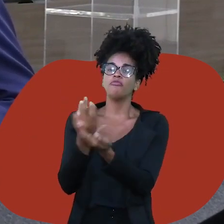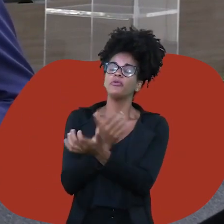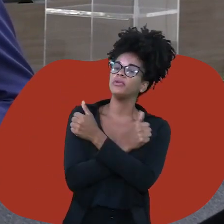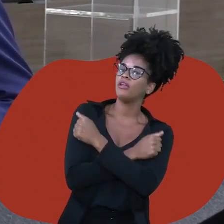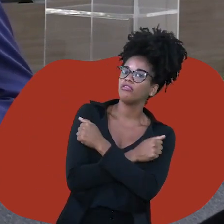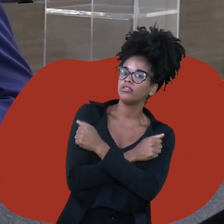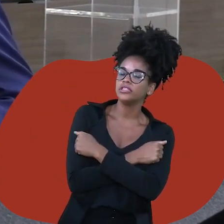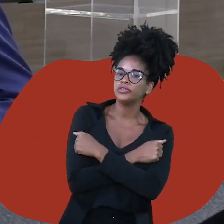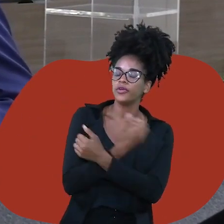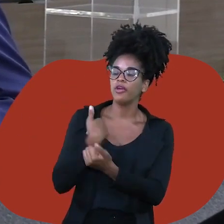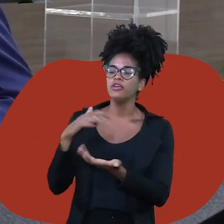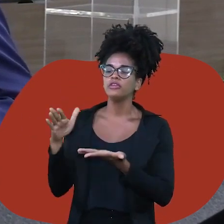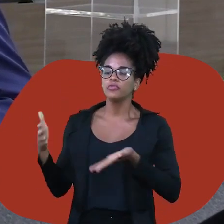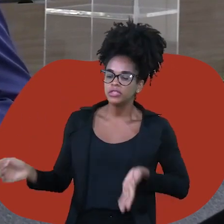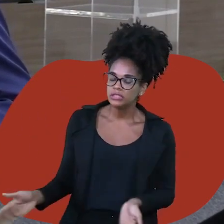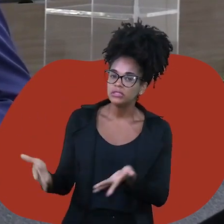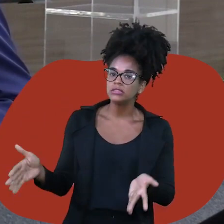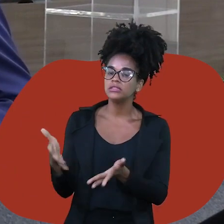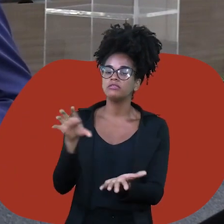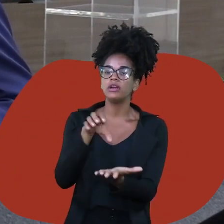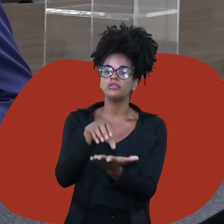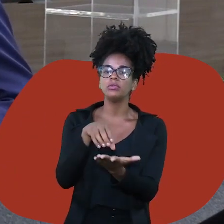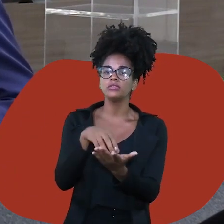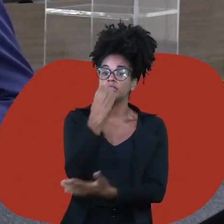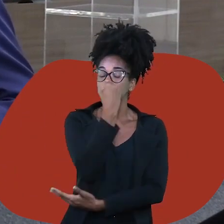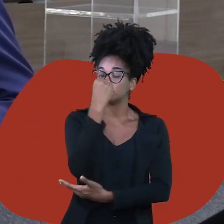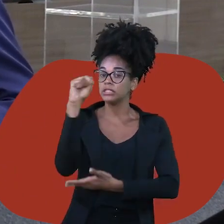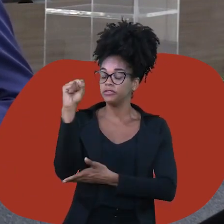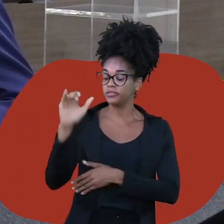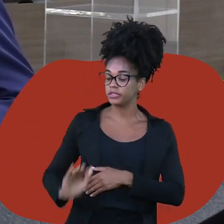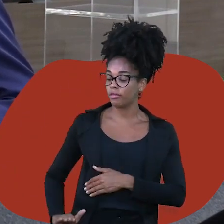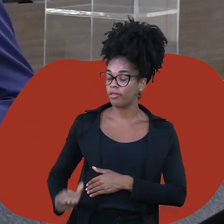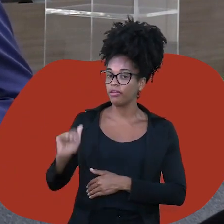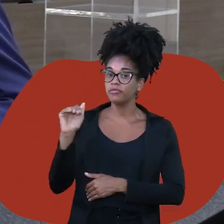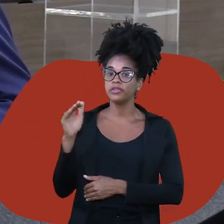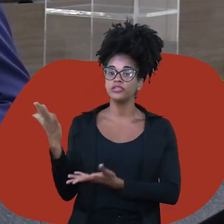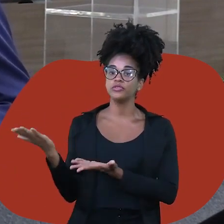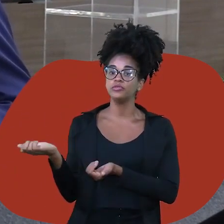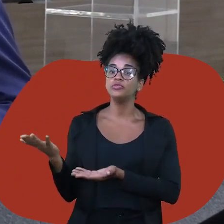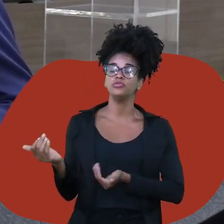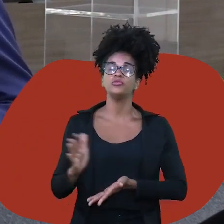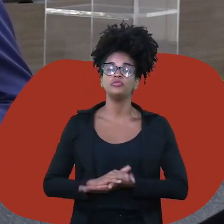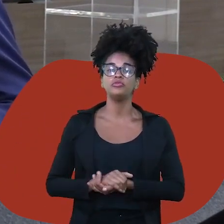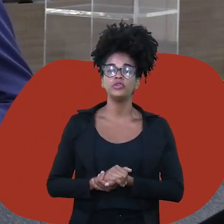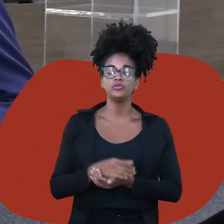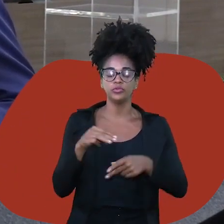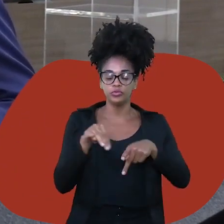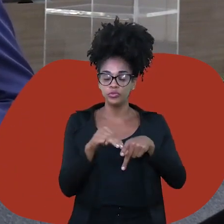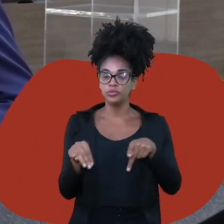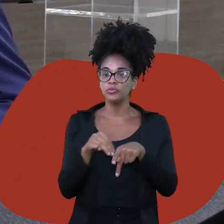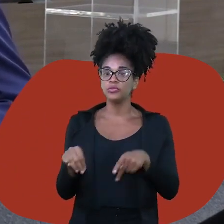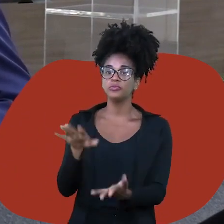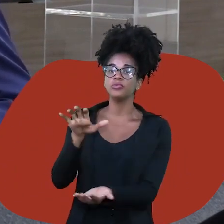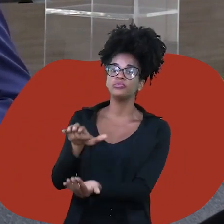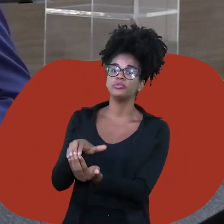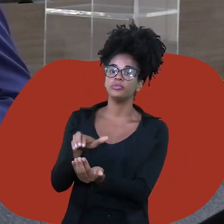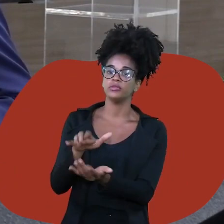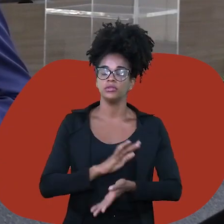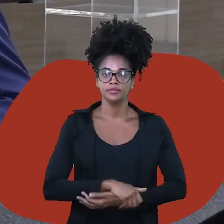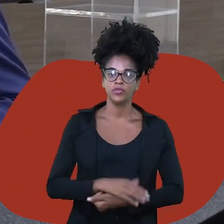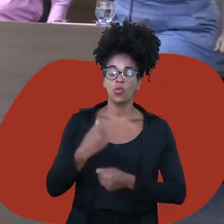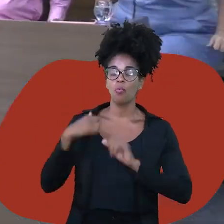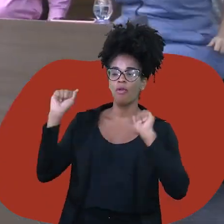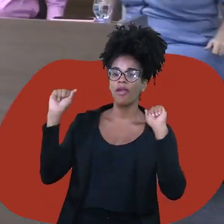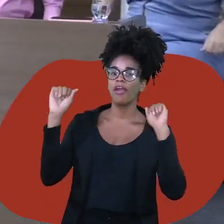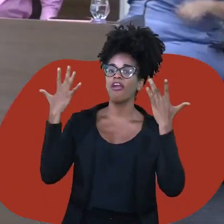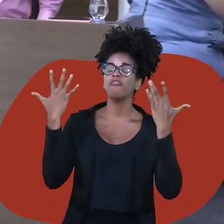em Família Acolhedora, promovido pelo Centro de Apoio Operacional de Defesa da Infância e Juventude do Ministério Público de